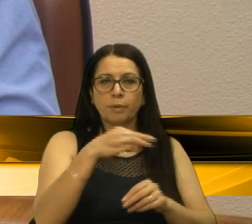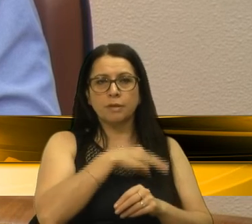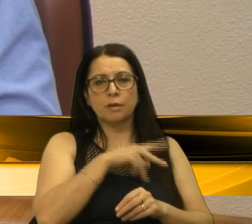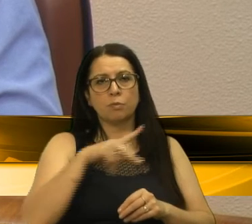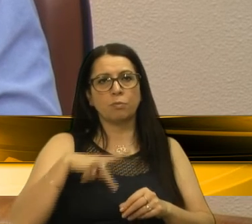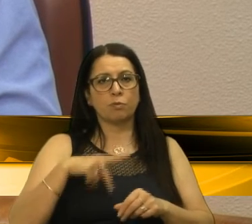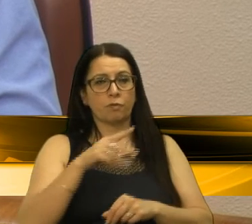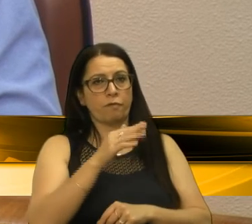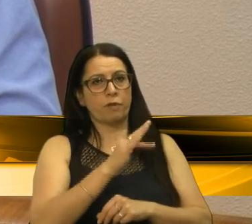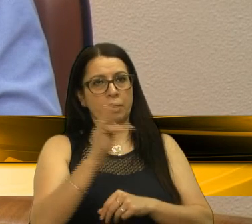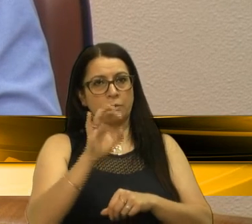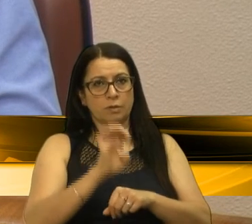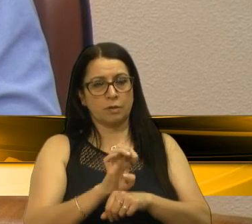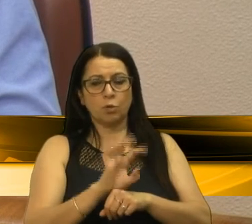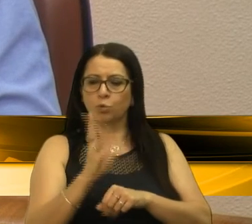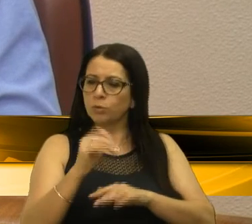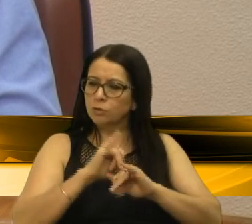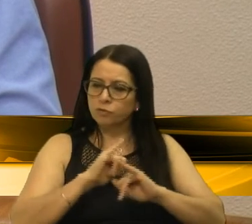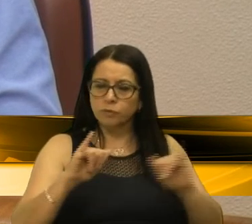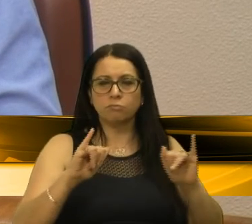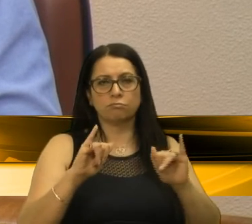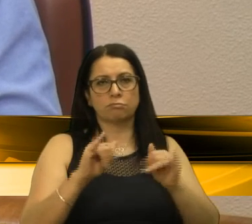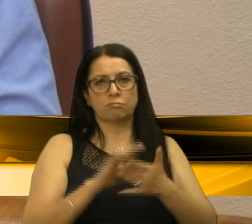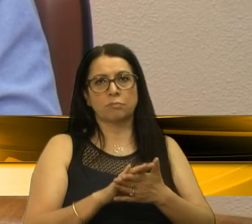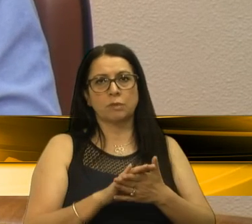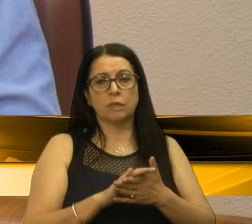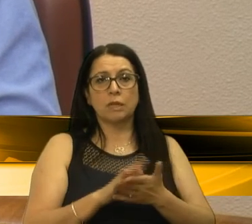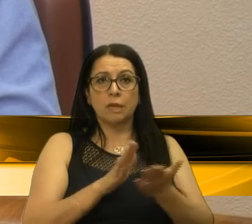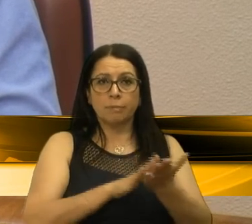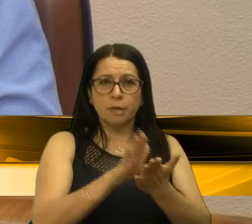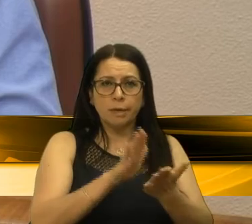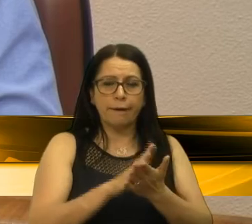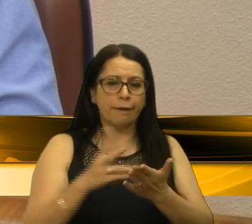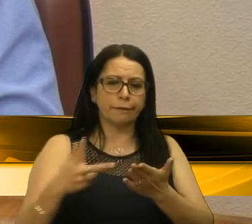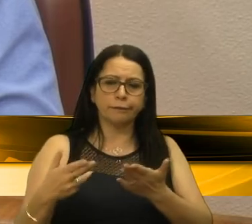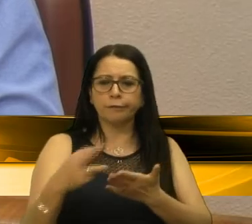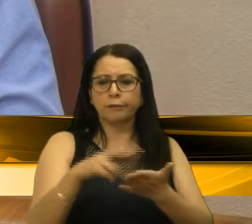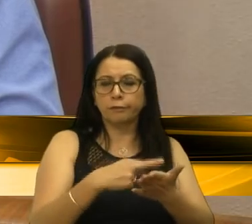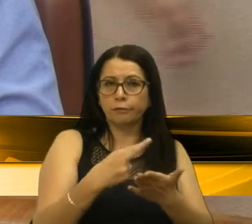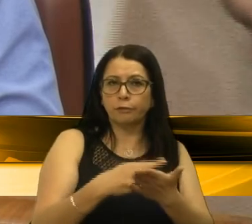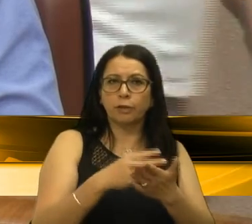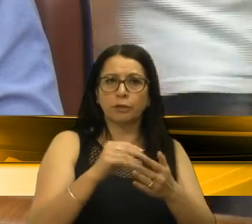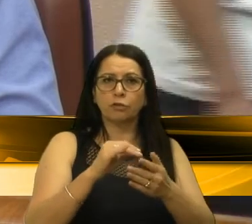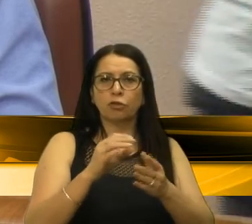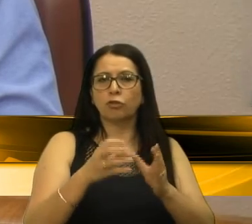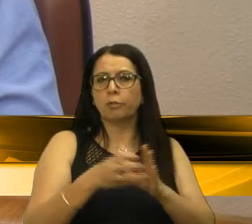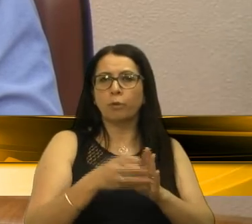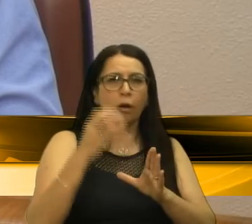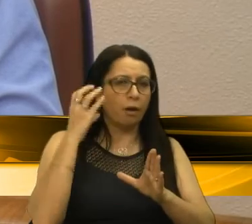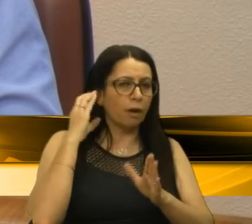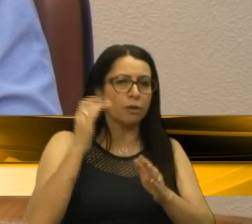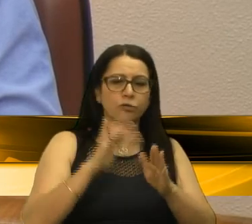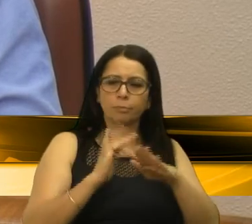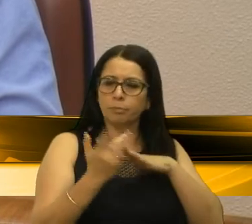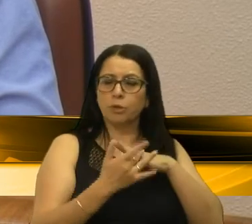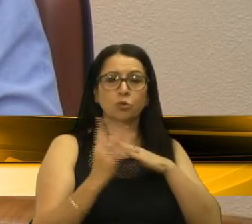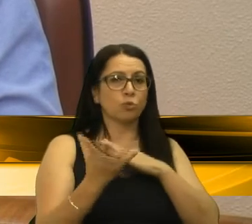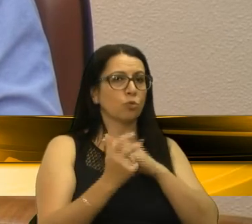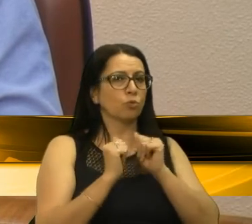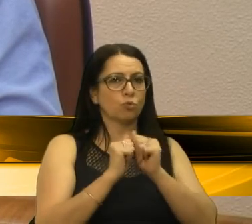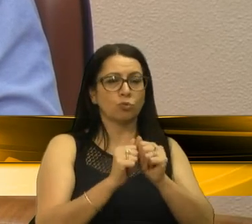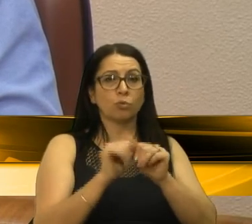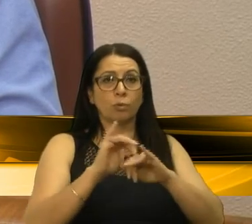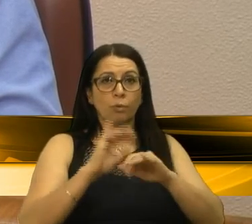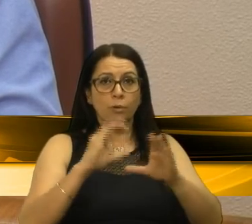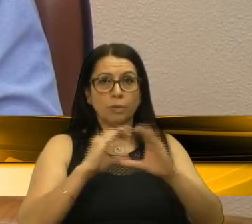Federal. Todas as divulgações impressas, recortes de jornal, mídias, de rádio, todo o material foi feito, compilamos. A comunicação